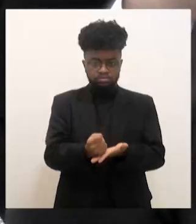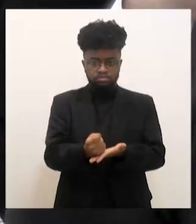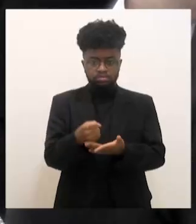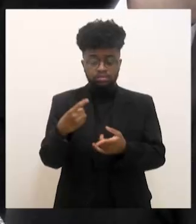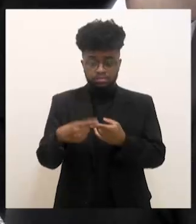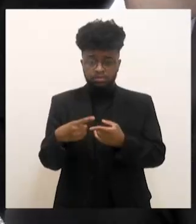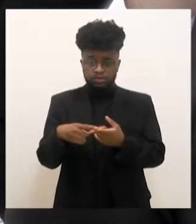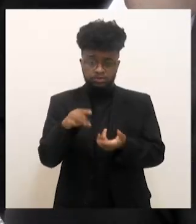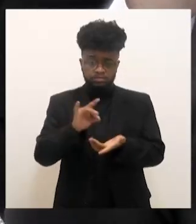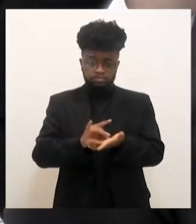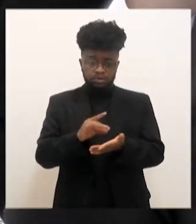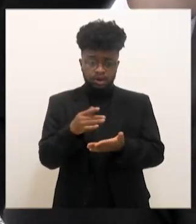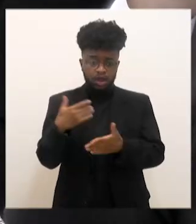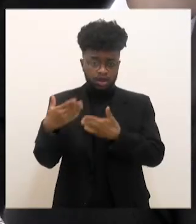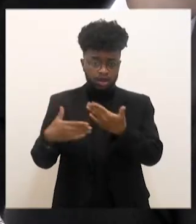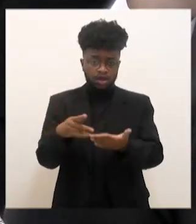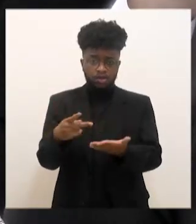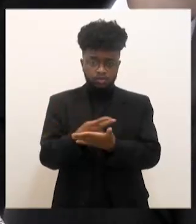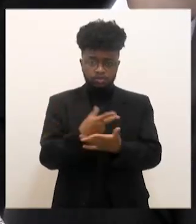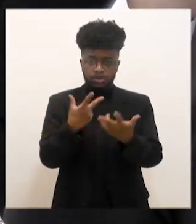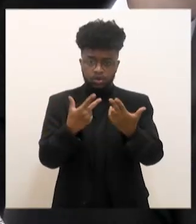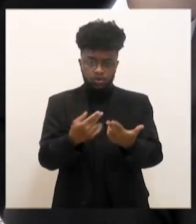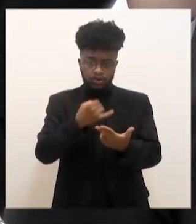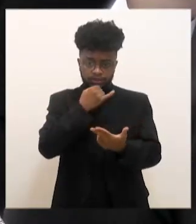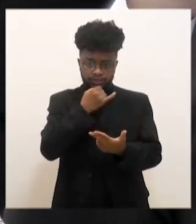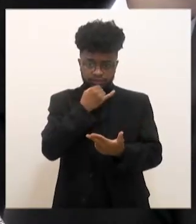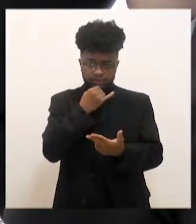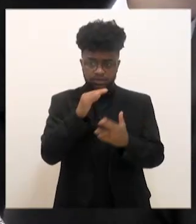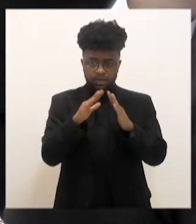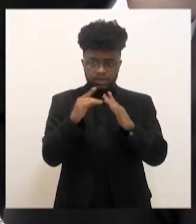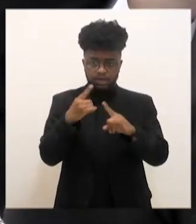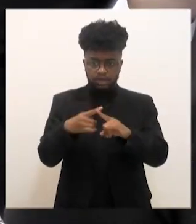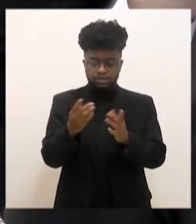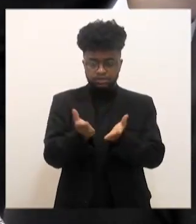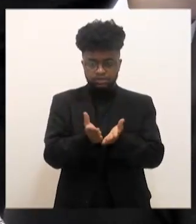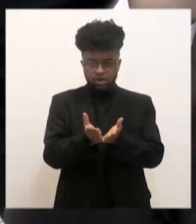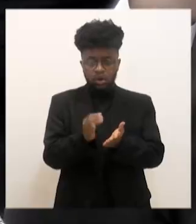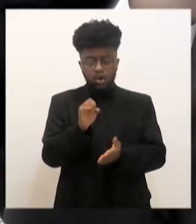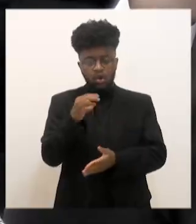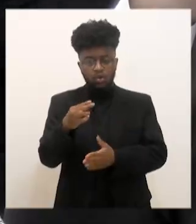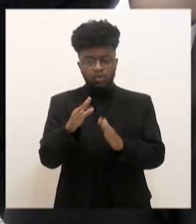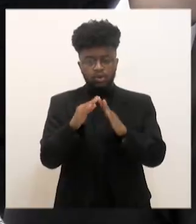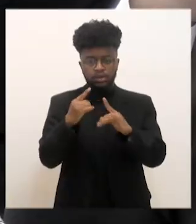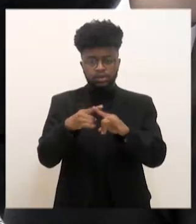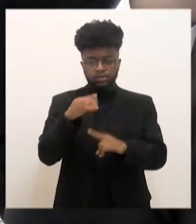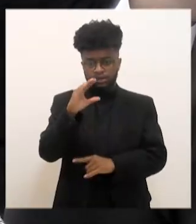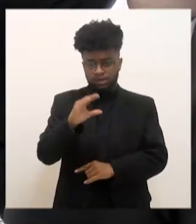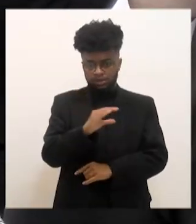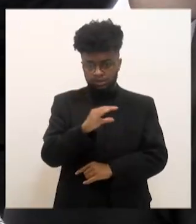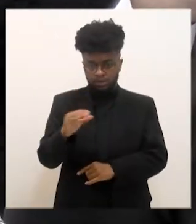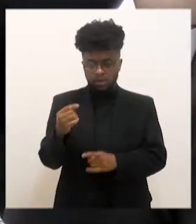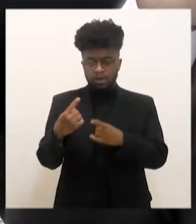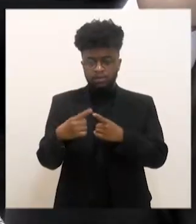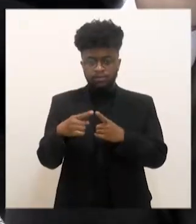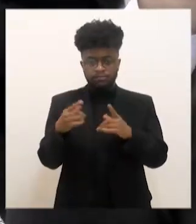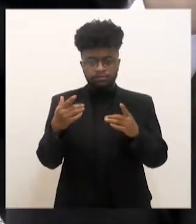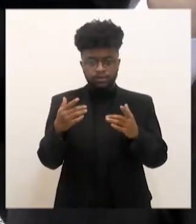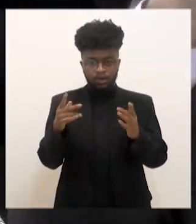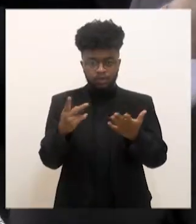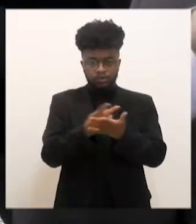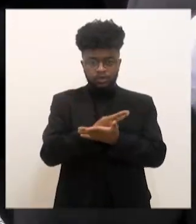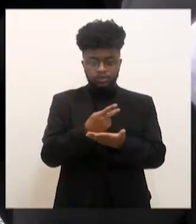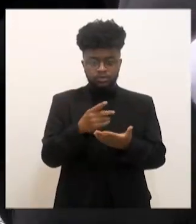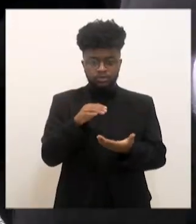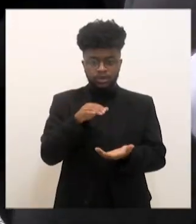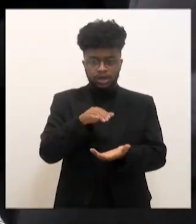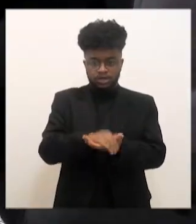que na prática vai acontecer, assim como acontece, por exemplo, nas igrejas evangélicas ou católicas, onde se celebra o casamento